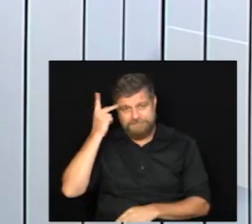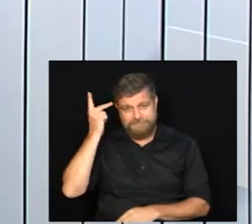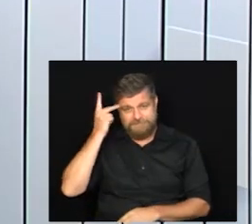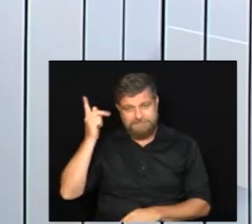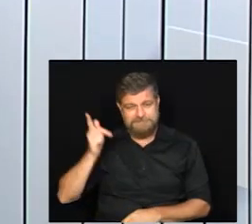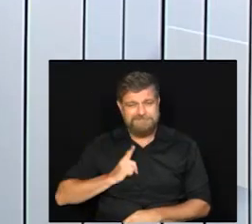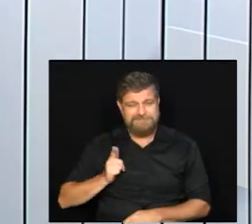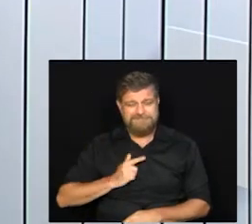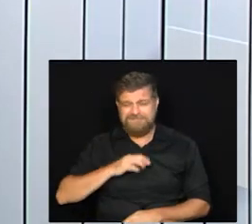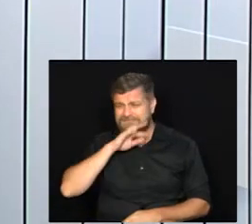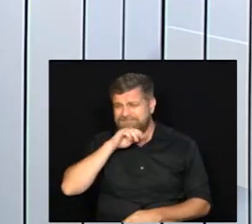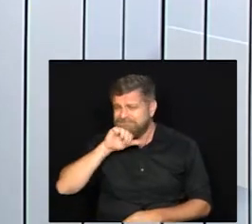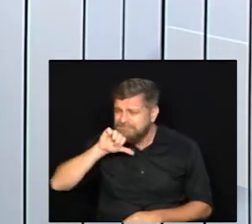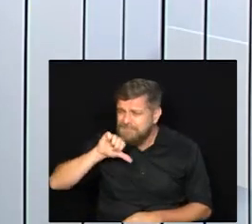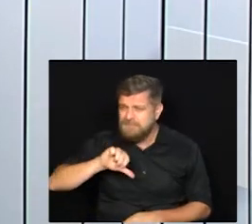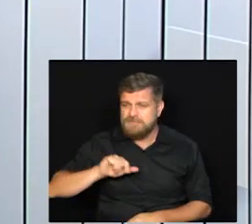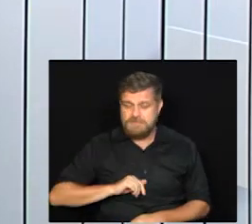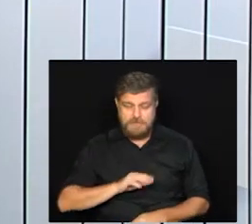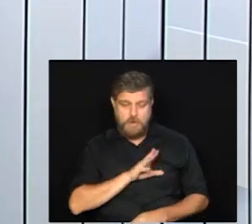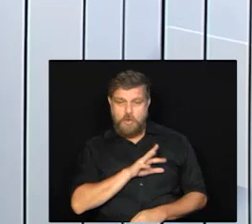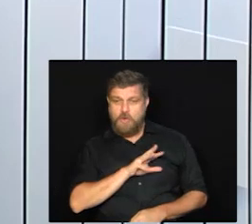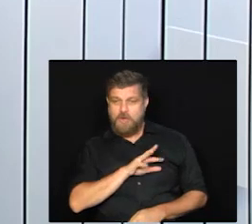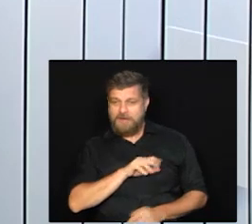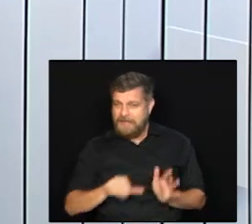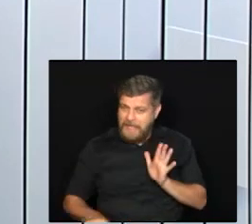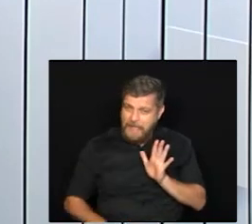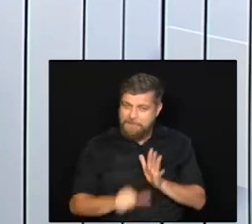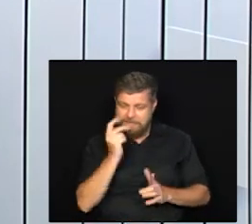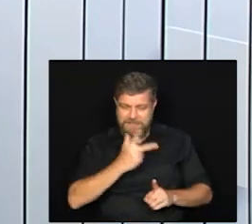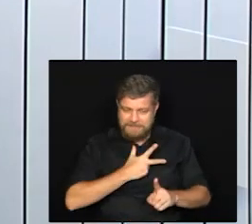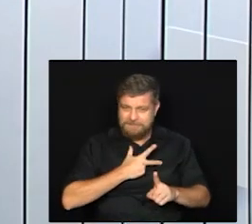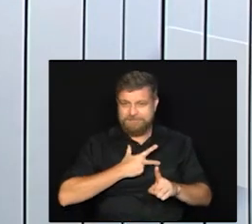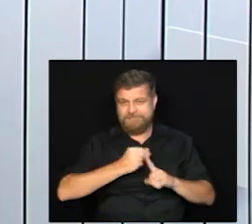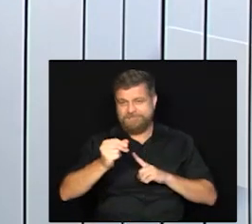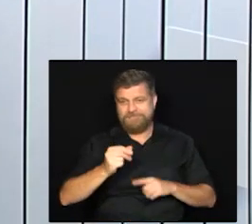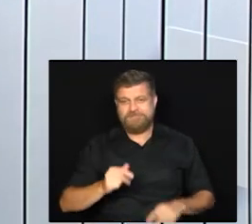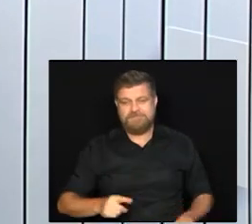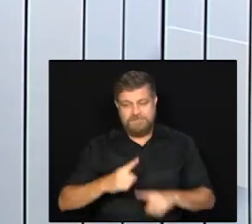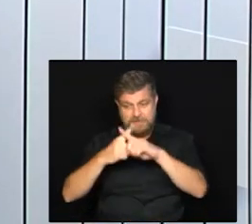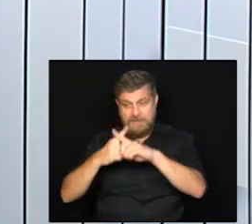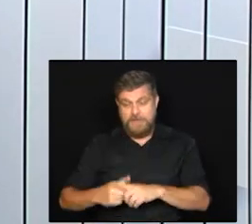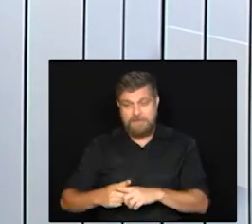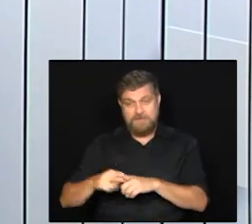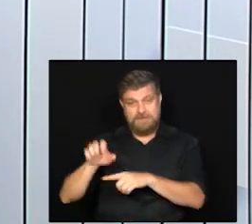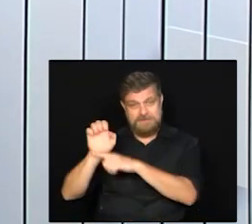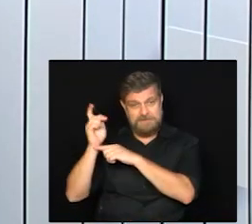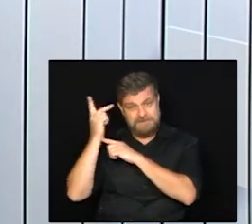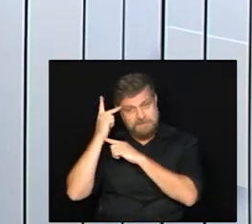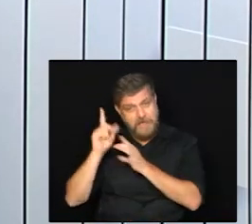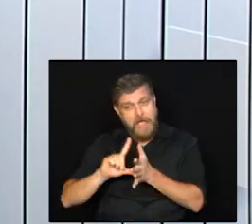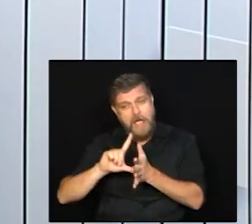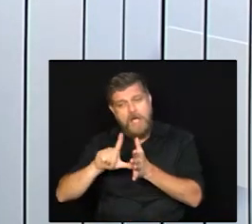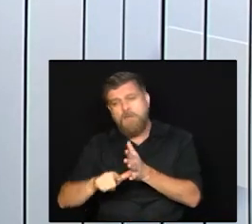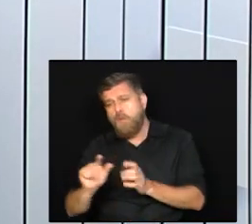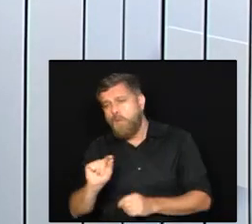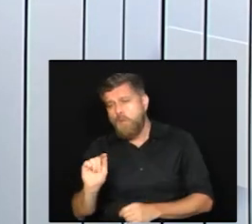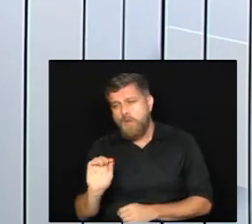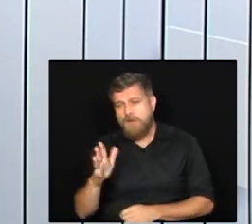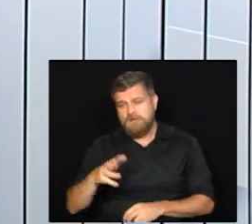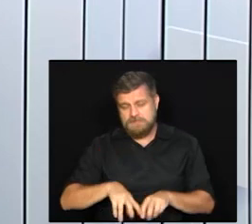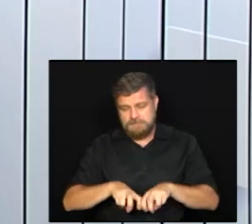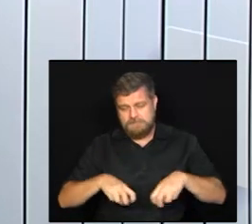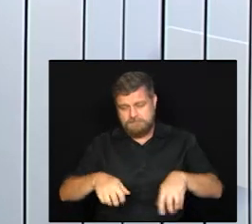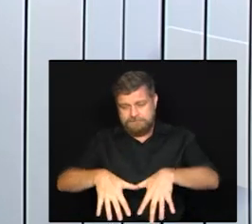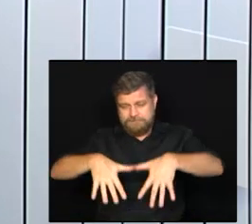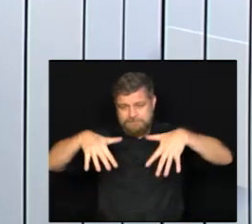no grupo, e o Corinthians conquistou a primeira vitória no estadual. Um pouquinho mais tarde, no Estádio Brinco de Ouro,